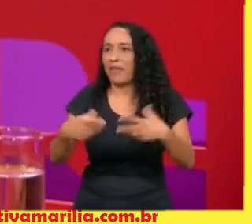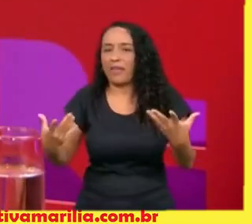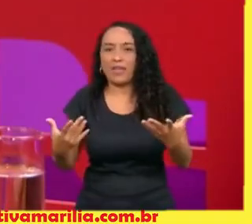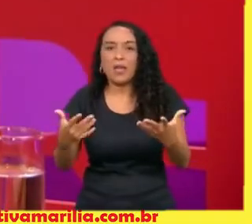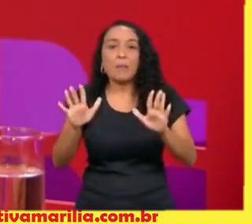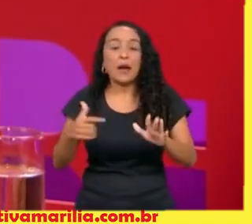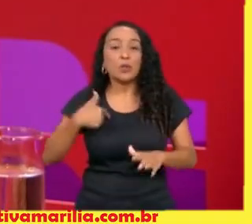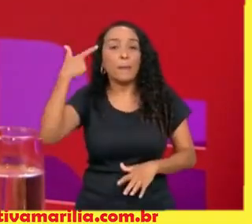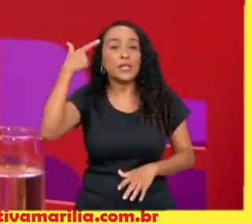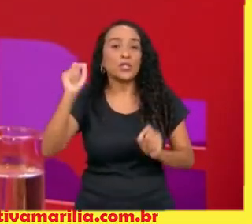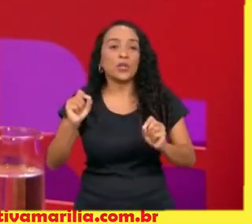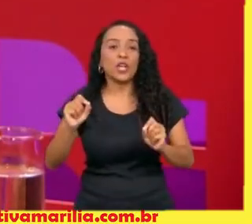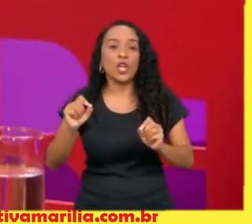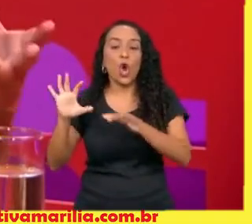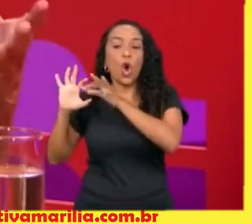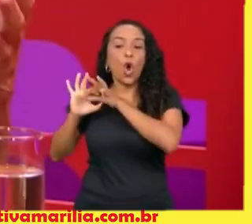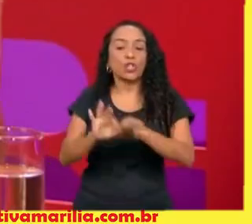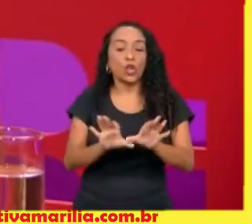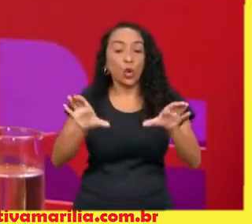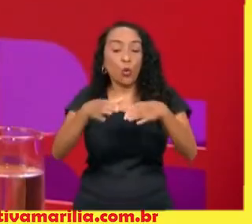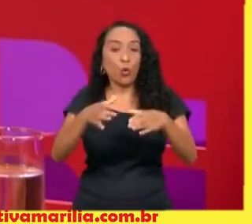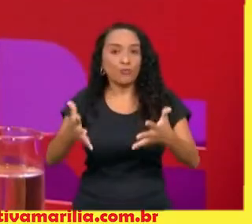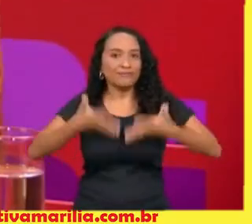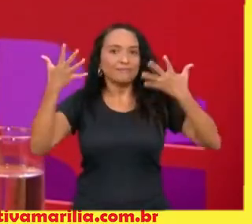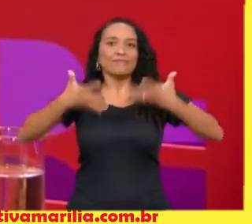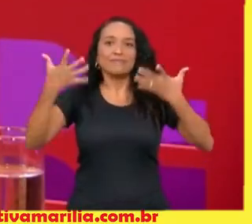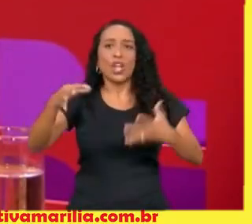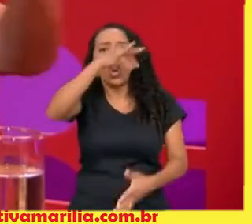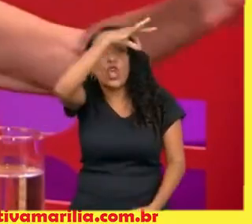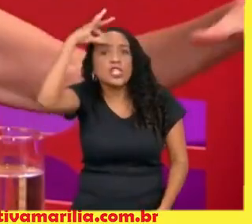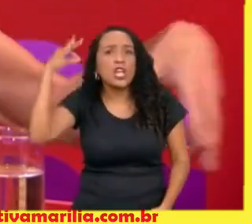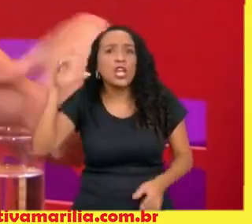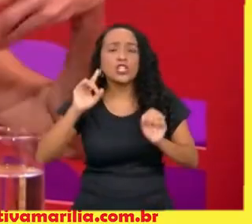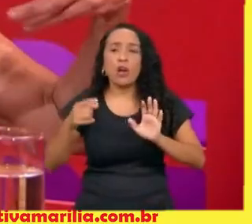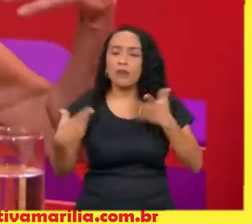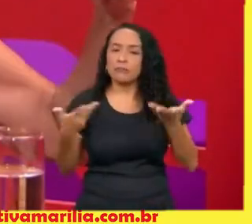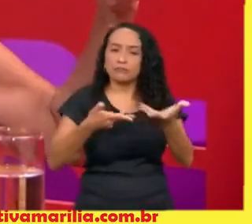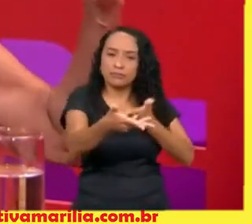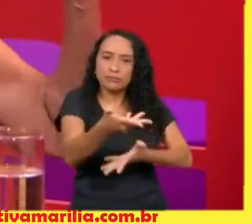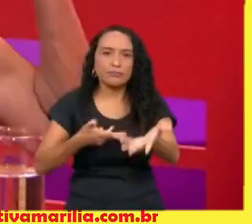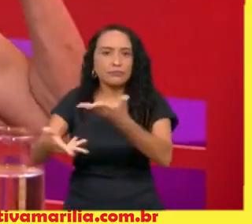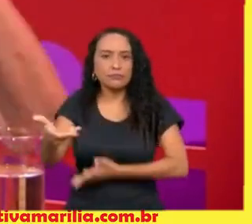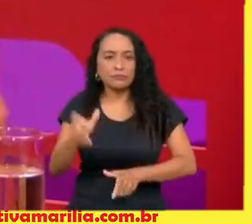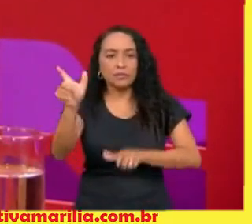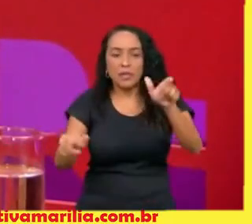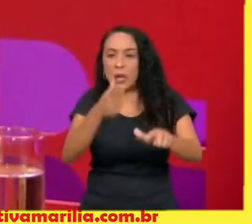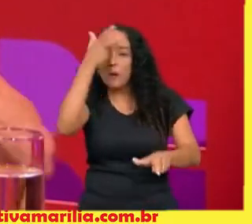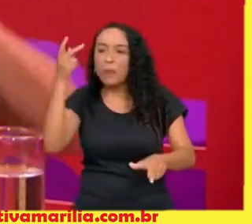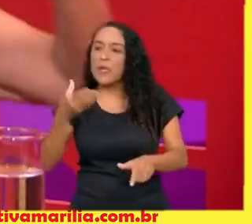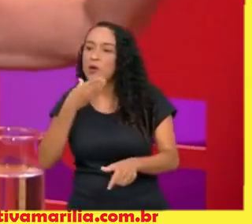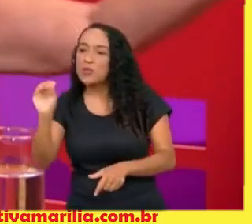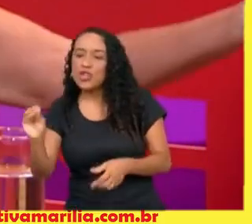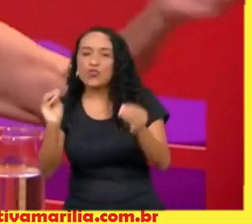Só que eu estou pensando num contexto de uma massa alegre, claro, inocente, que está gostando de socializar também. O menino pede para a menina para dar um beijo nele,